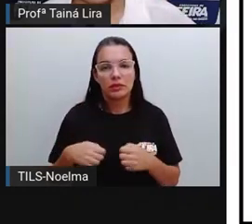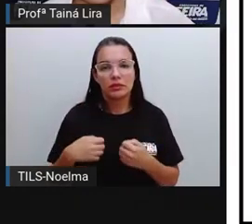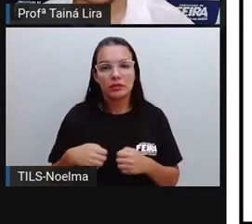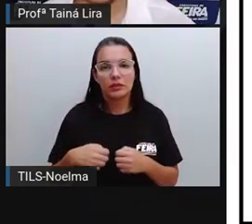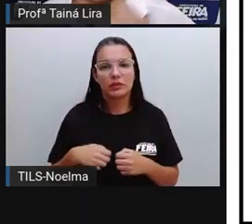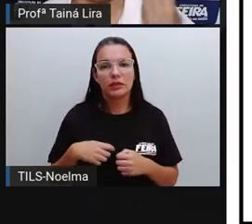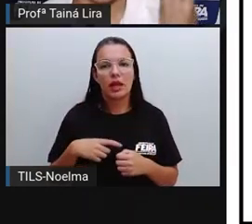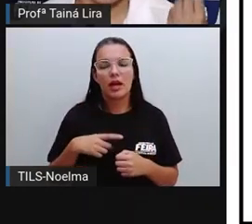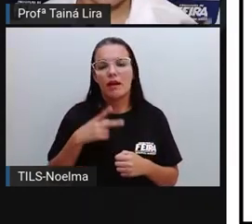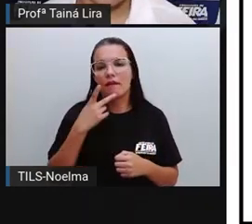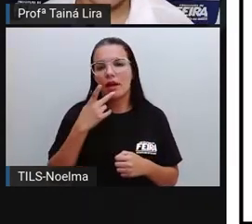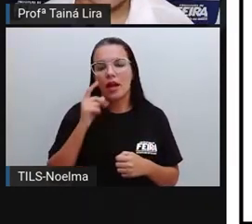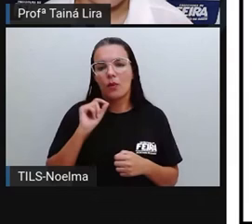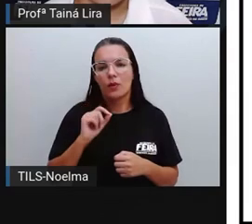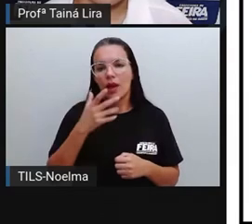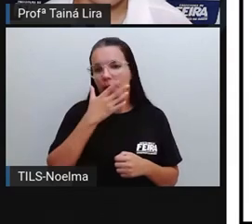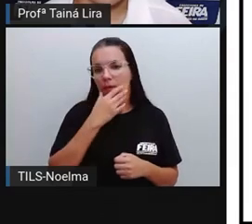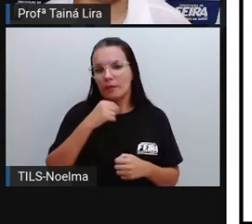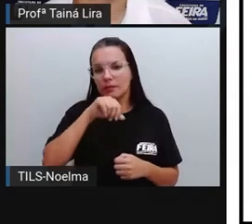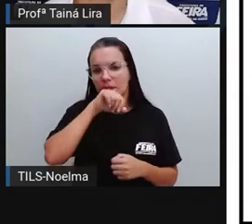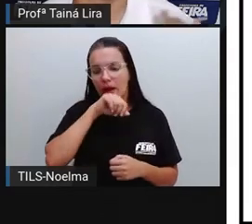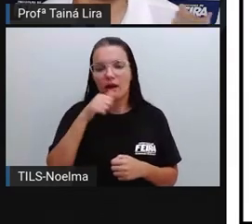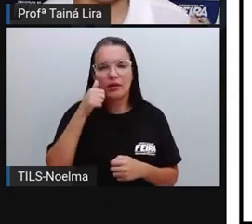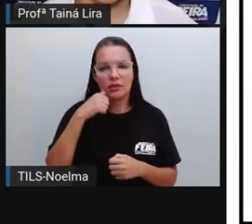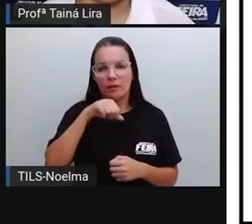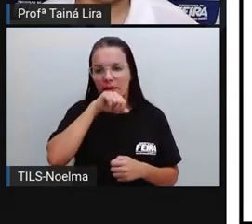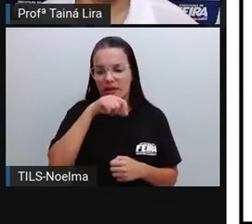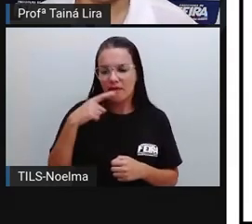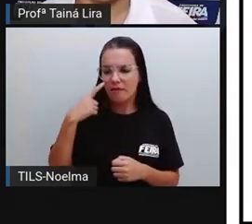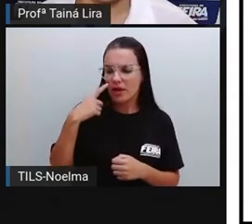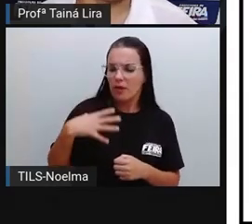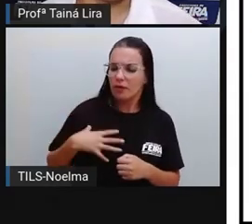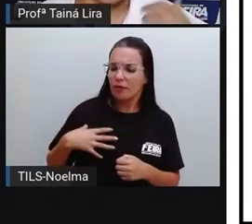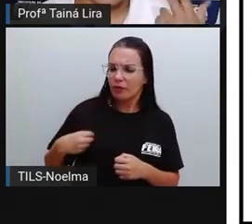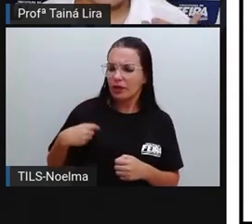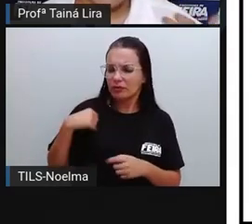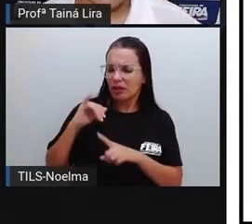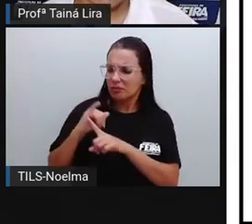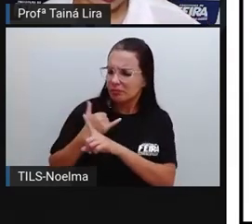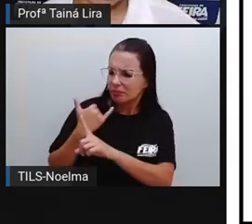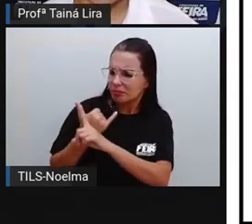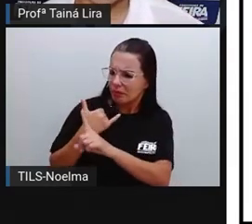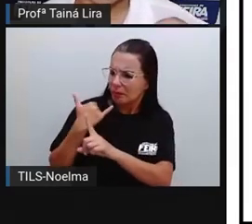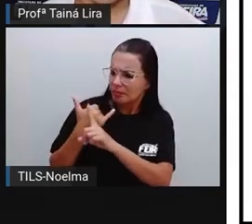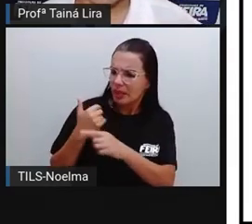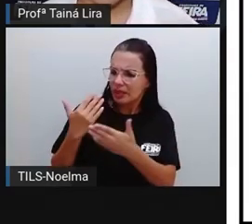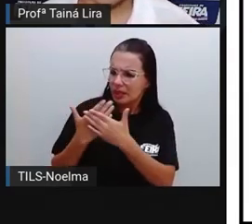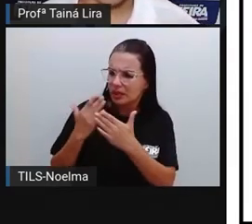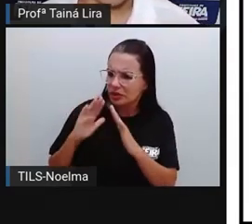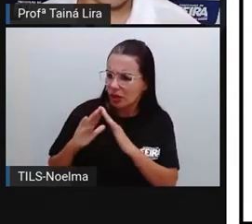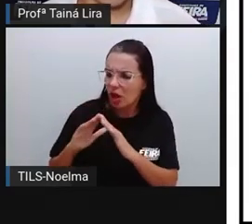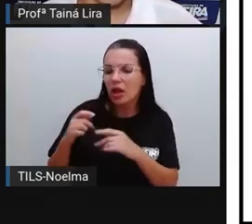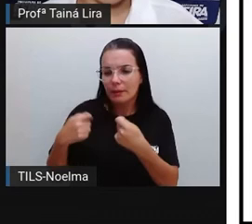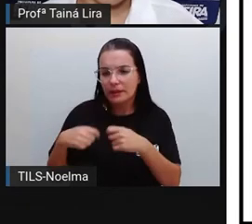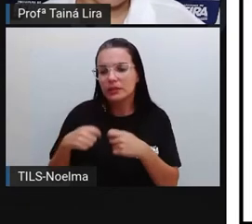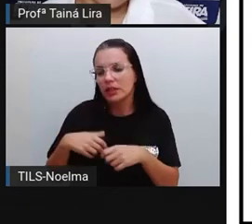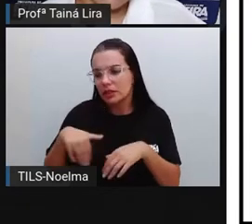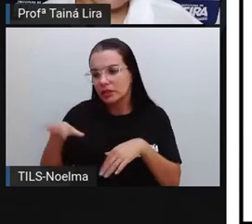que o filho, né, está com um comportamento diferente. Então, mas é principalmente